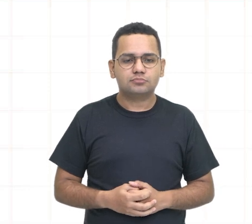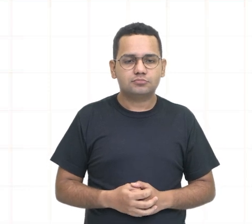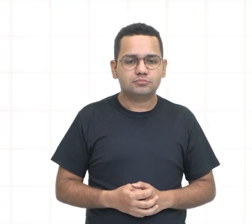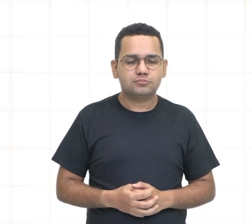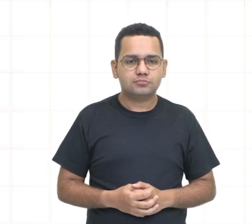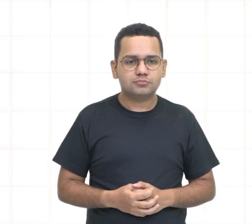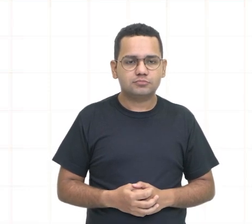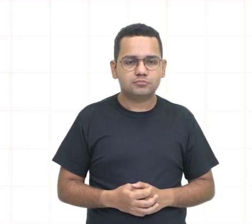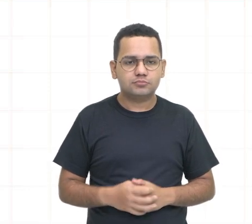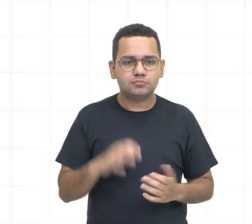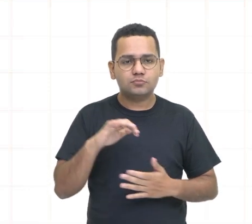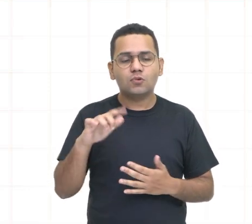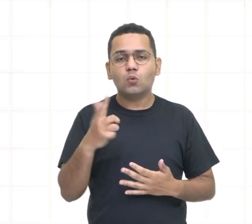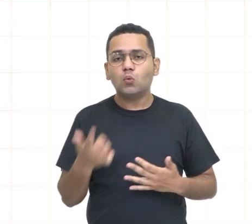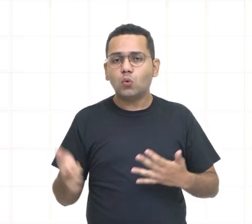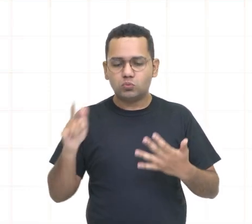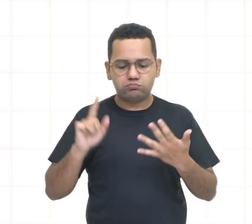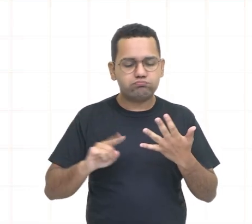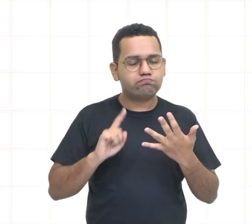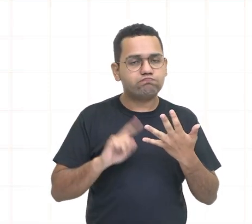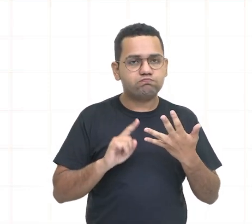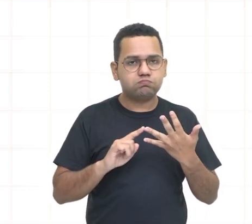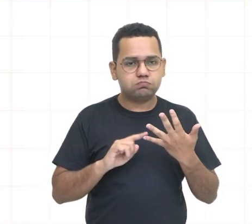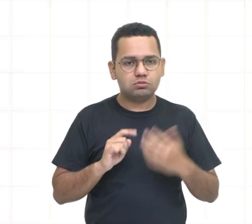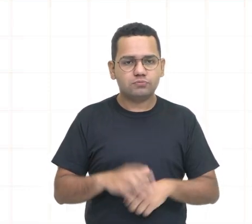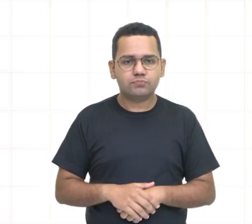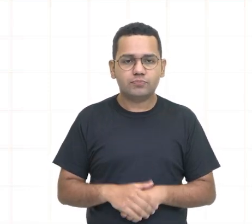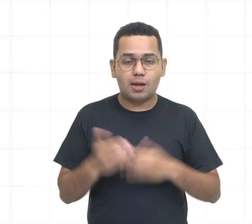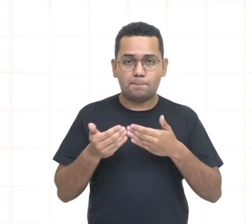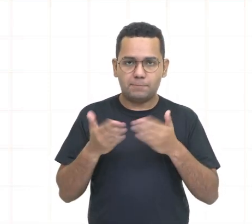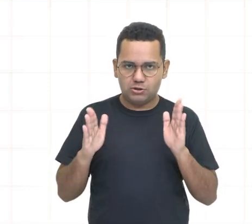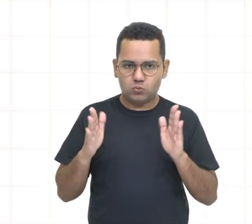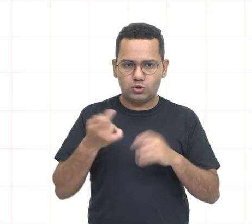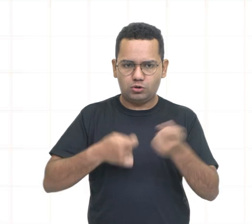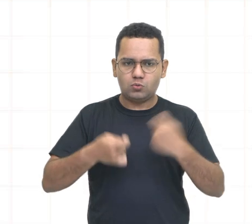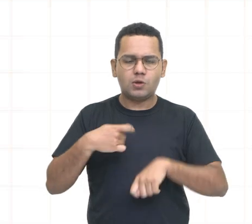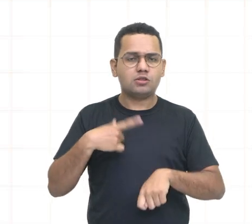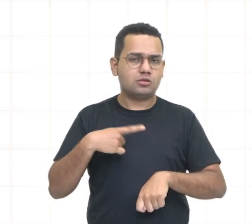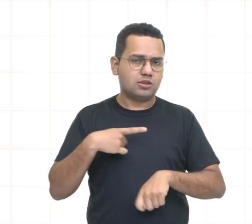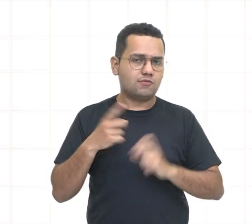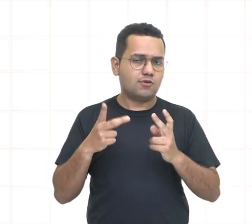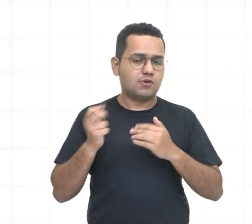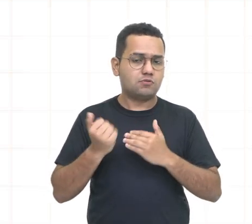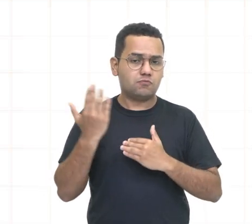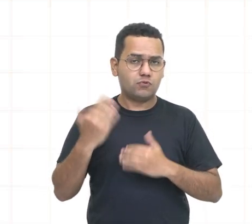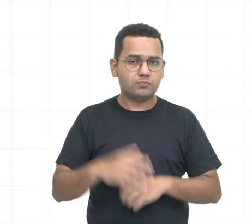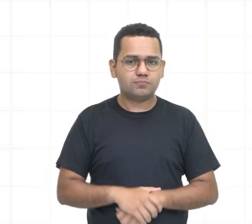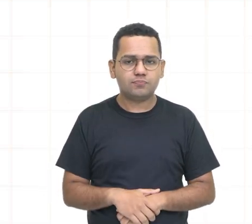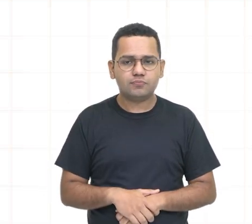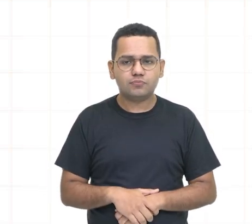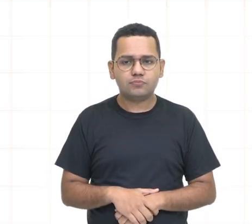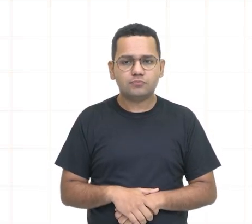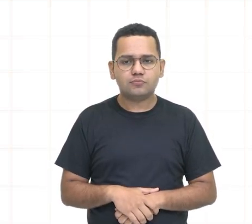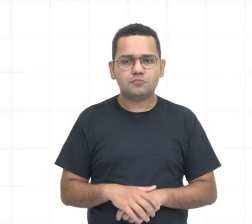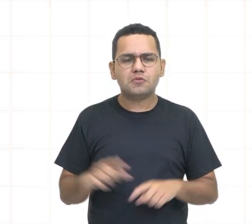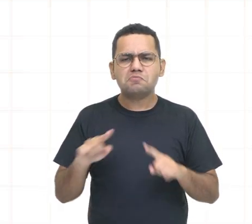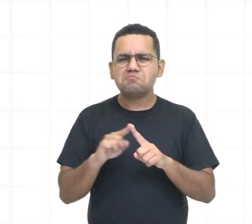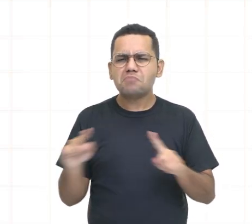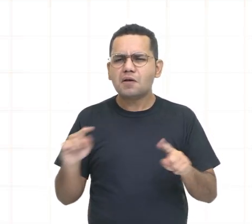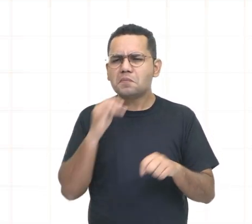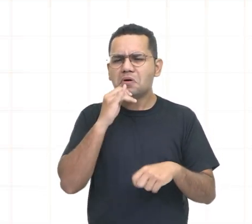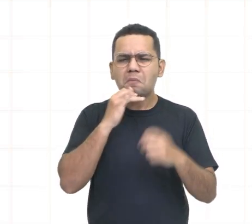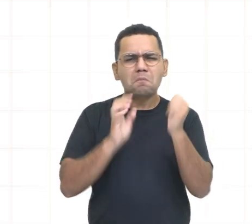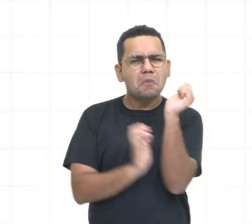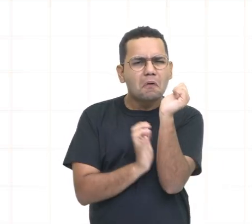período de abertura econômica ao comércio exterior, né, você vai ter o quê? Redução de barreiras